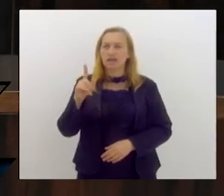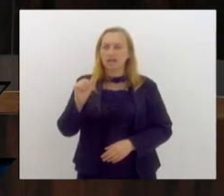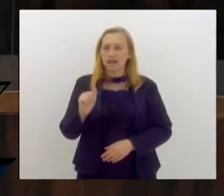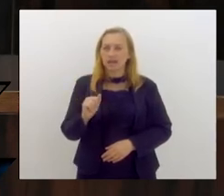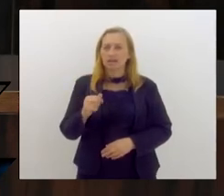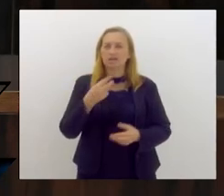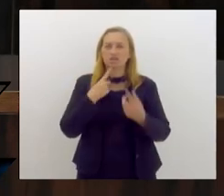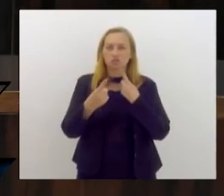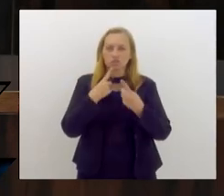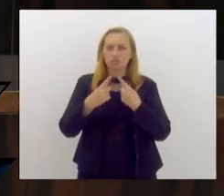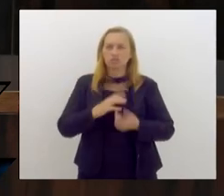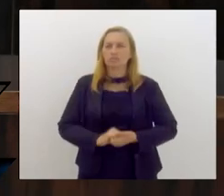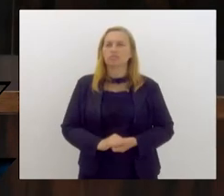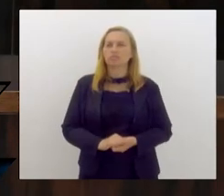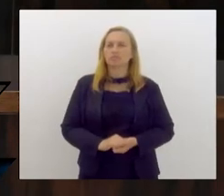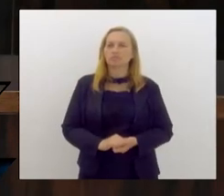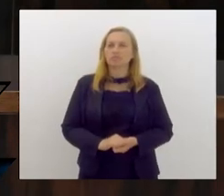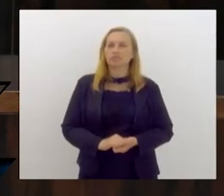Em discussão.